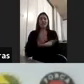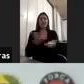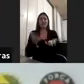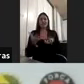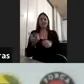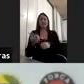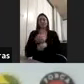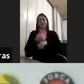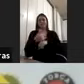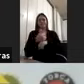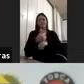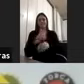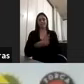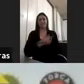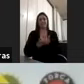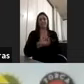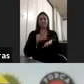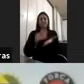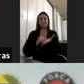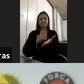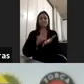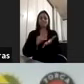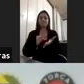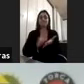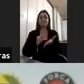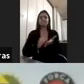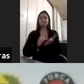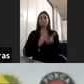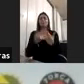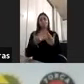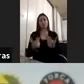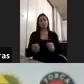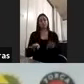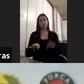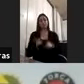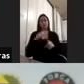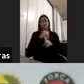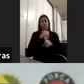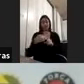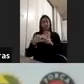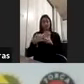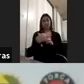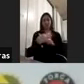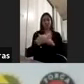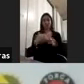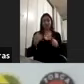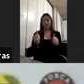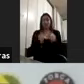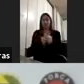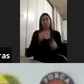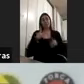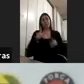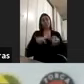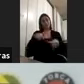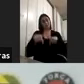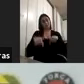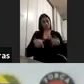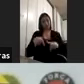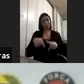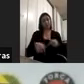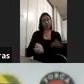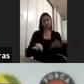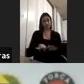tem vereador, não tem a sociedade, não tem ninguém, que ninguém consegue avalizar o ato de